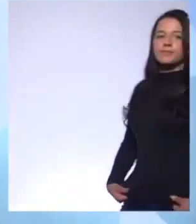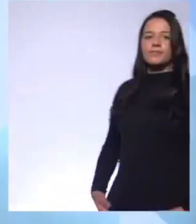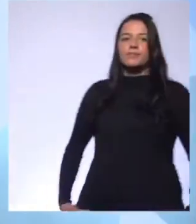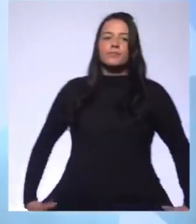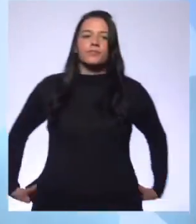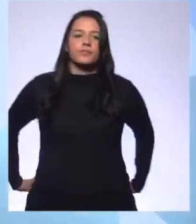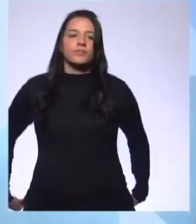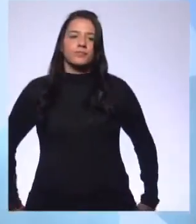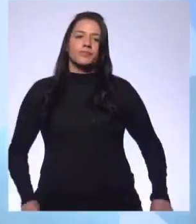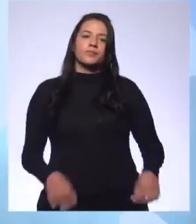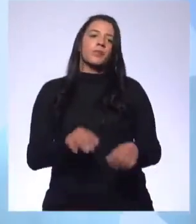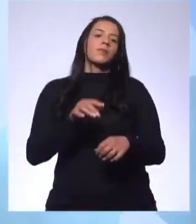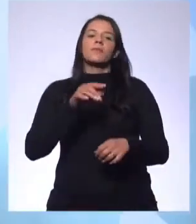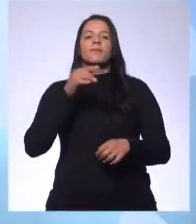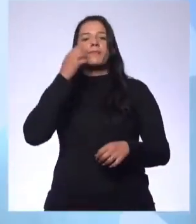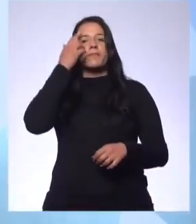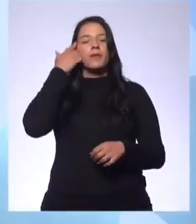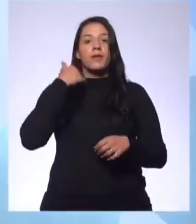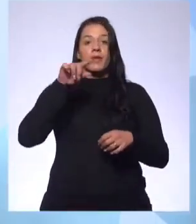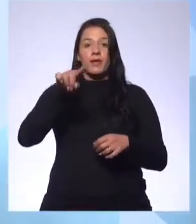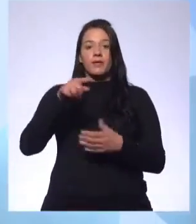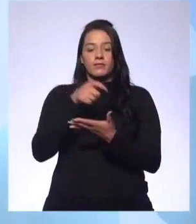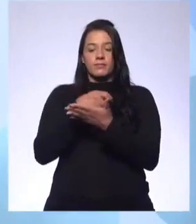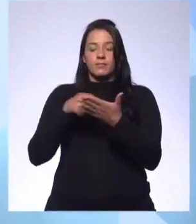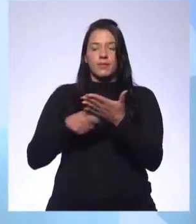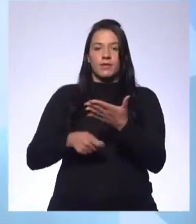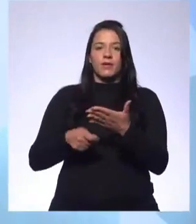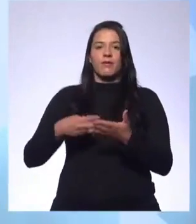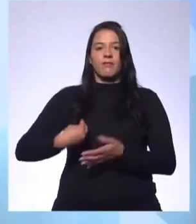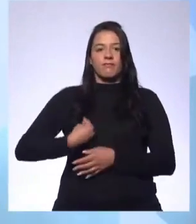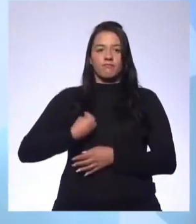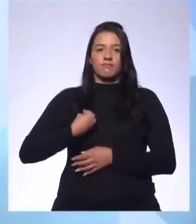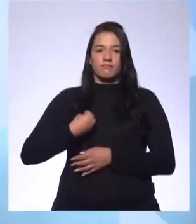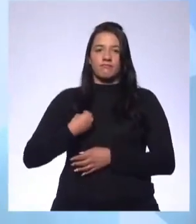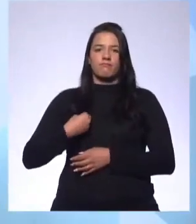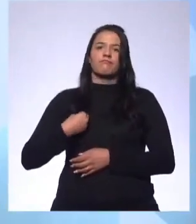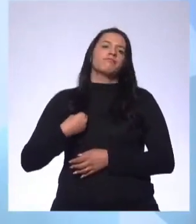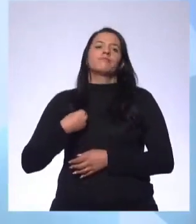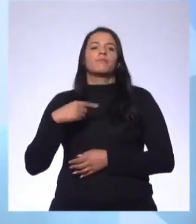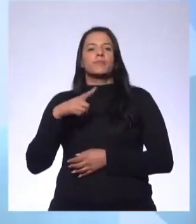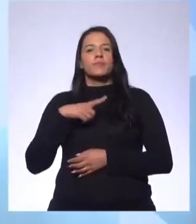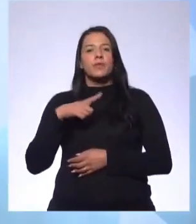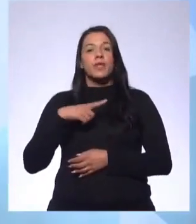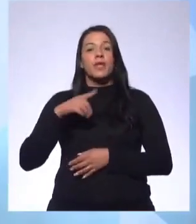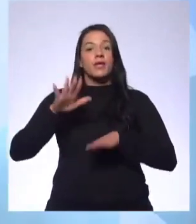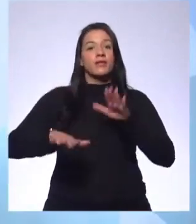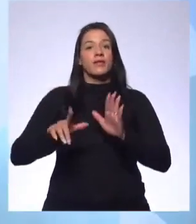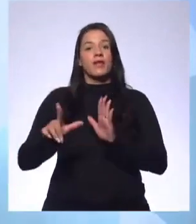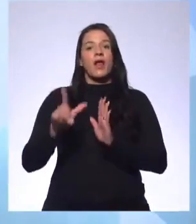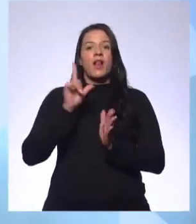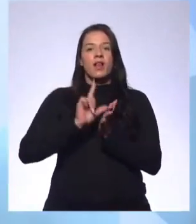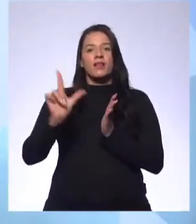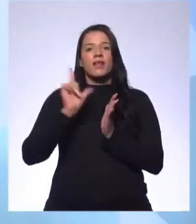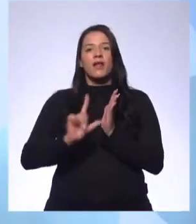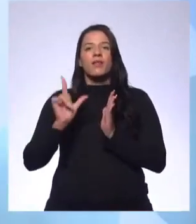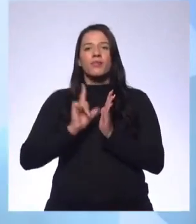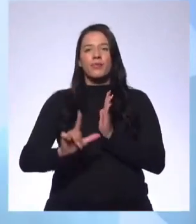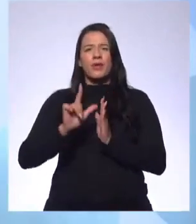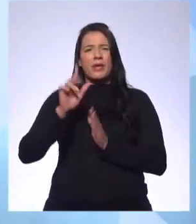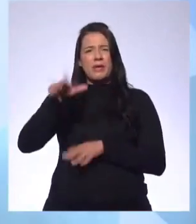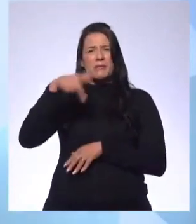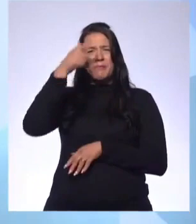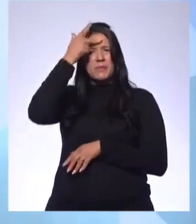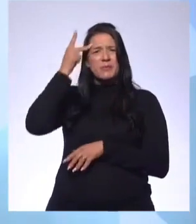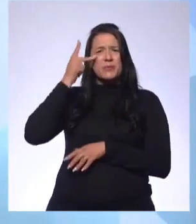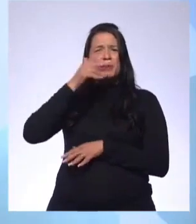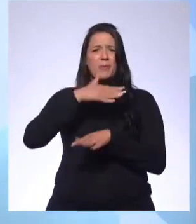como poemas, é alguém que está viva. Nunca me esqueci de um aluno que falou para mim assim que literatura era aula de morto, e a gente fala assim de